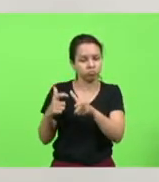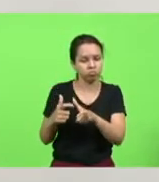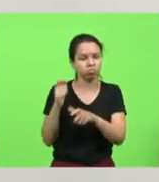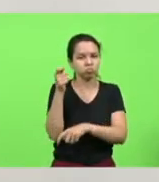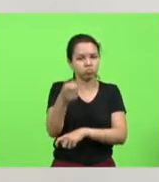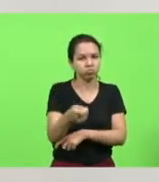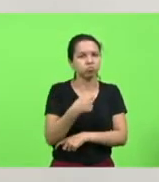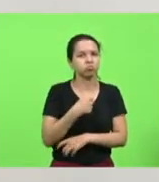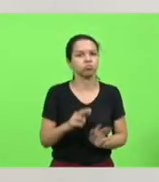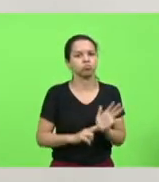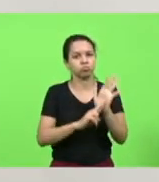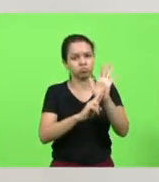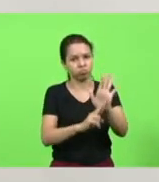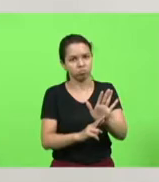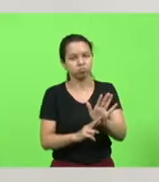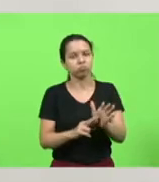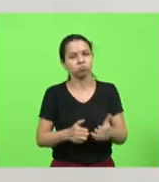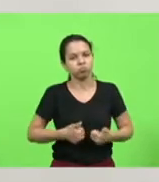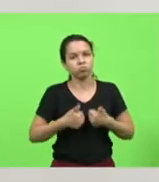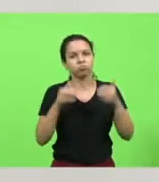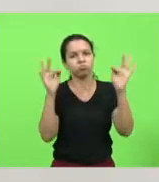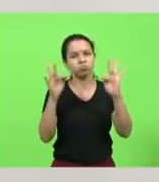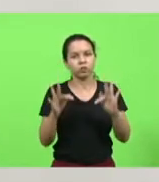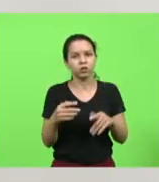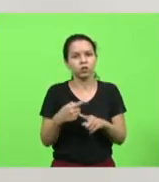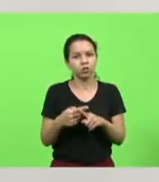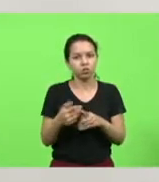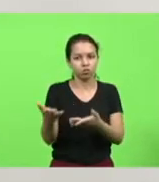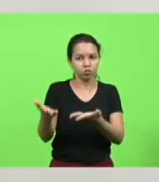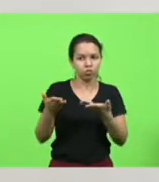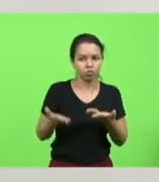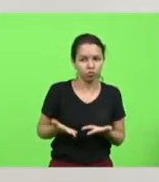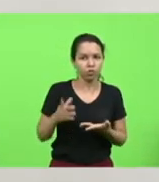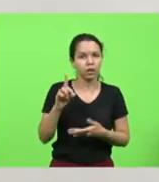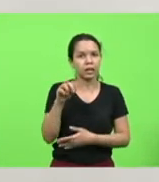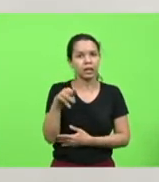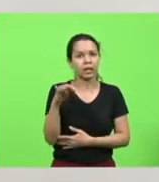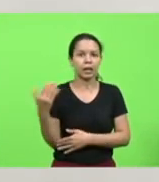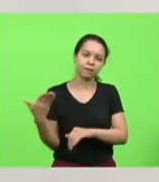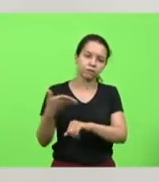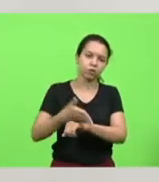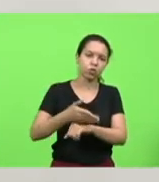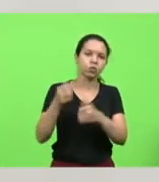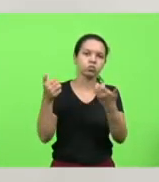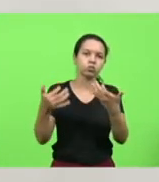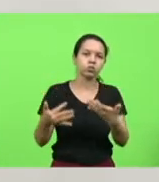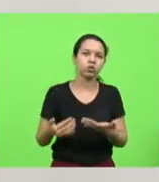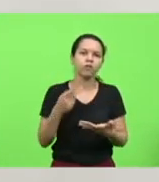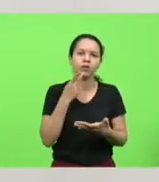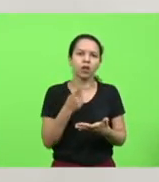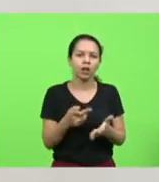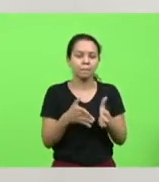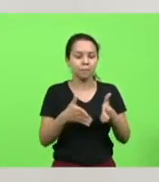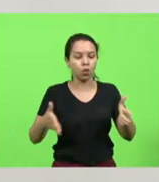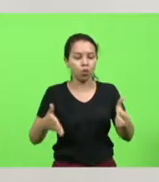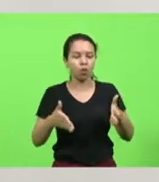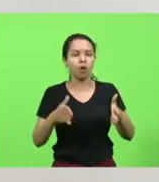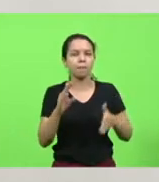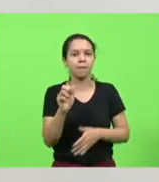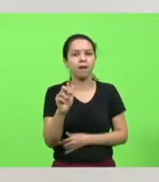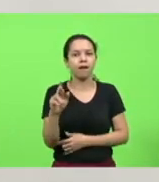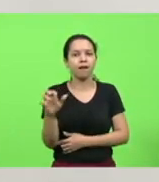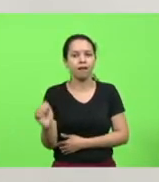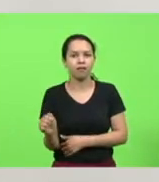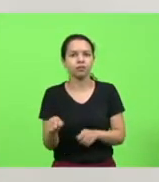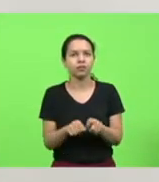E eu formulei um convite, eu fiquei muito feliz porque ela foi lá em loco e fez sinalizações. Eu falei aqui da Boca da Barra, onde ela também foi da